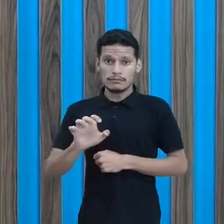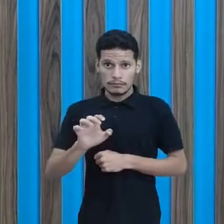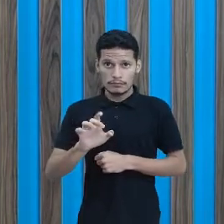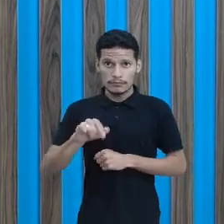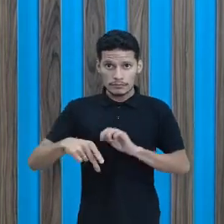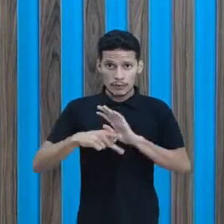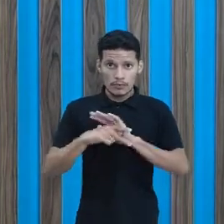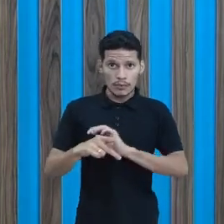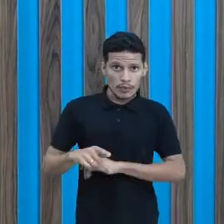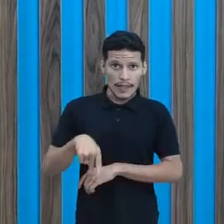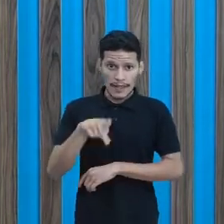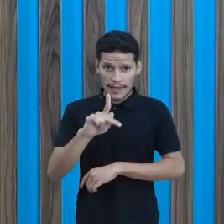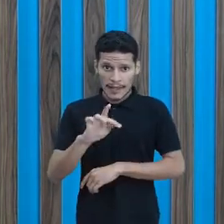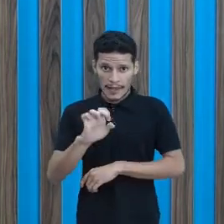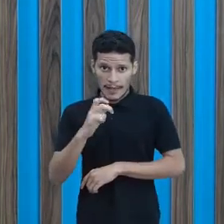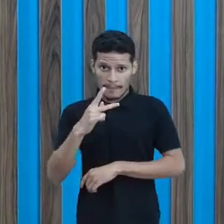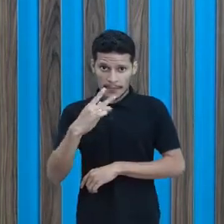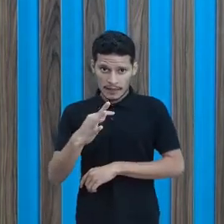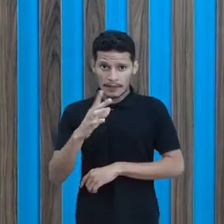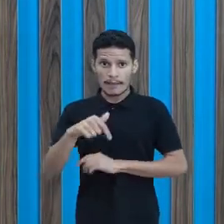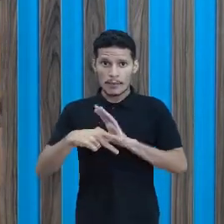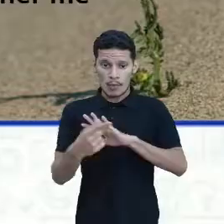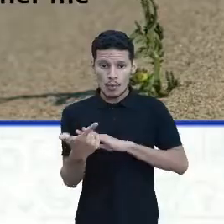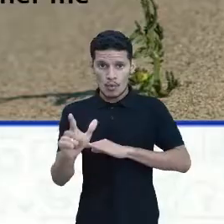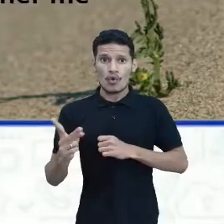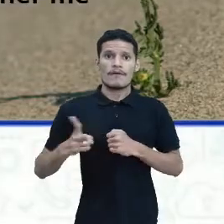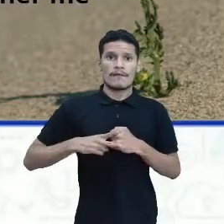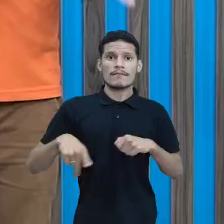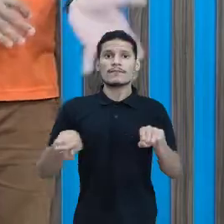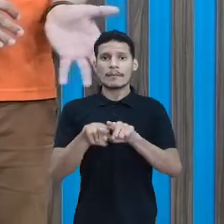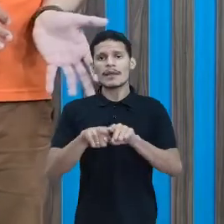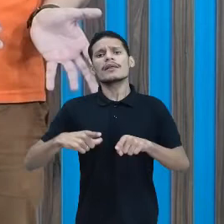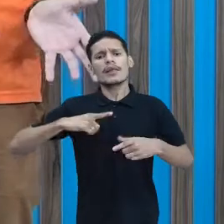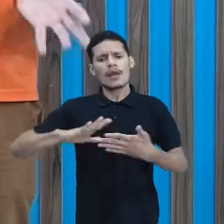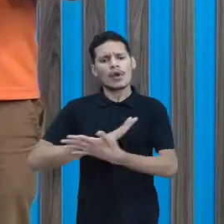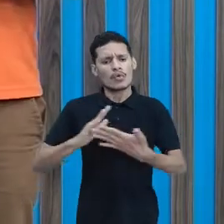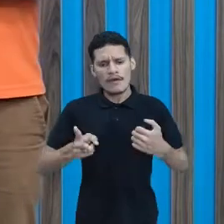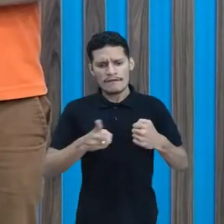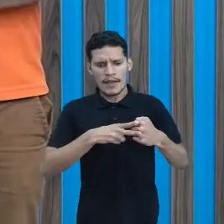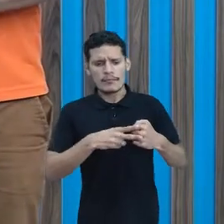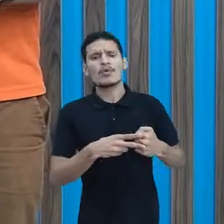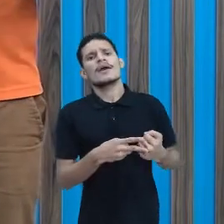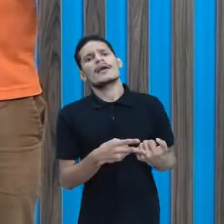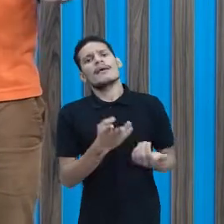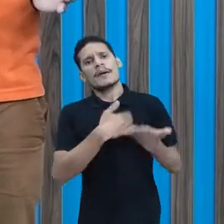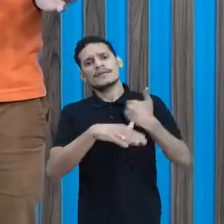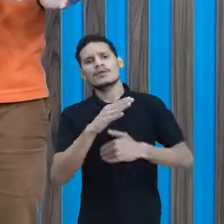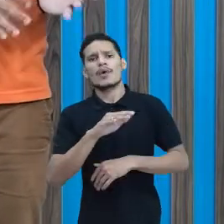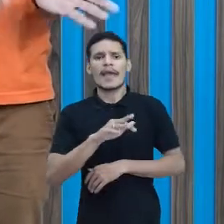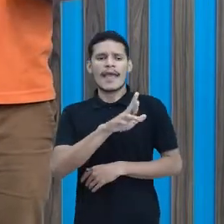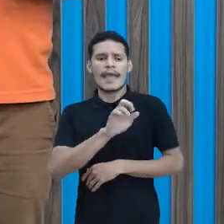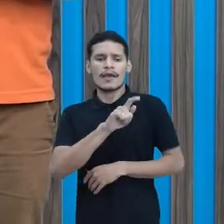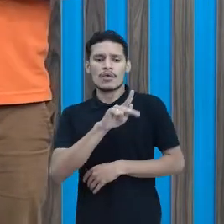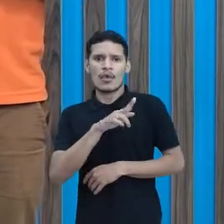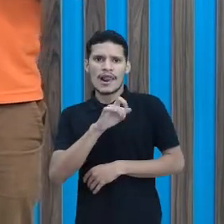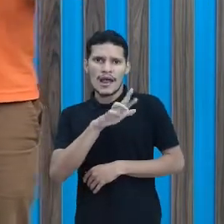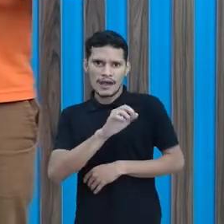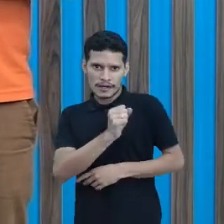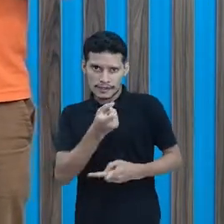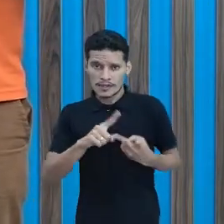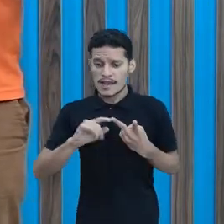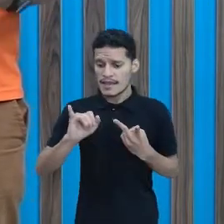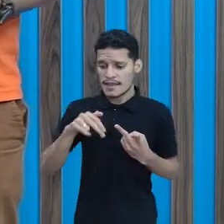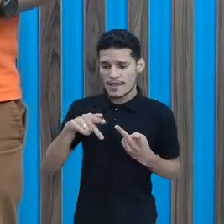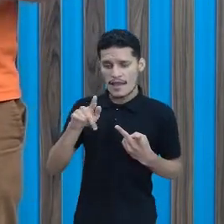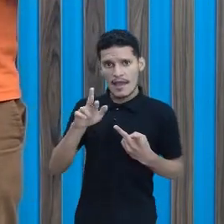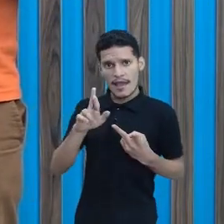guardar, manter, continuar. Então, existem verbos no passado que são regulares e irregulares. Regulares com ed e irregulares de